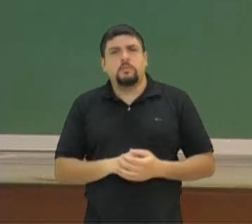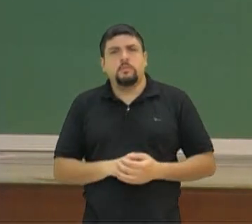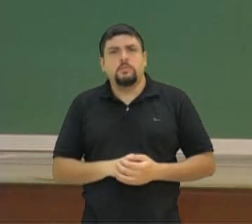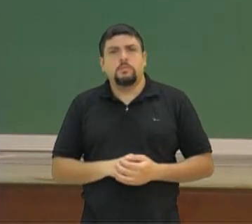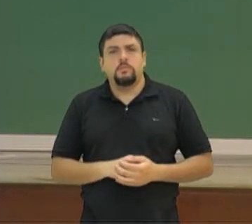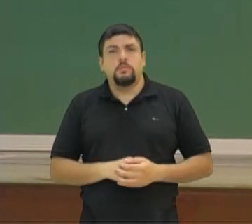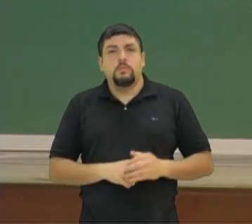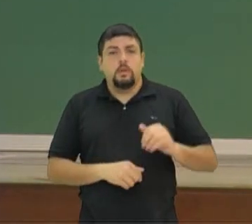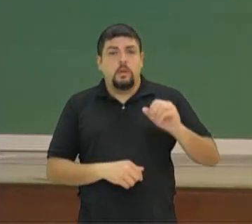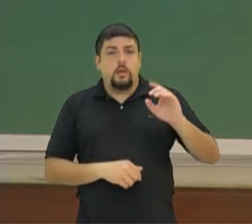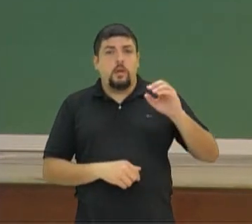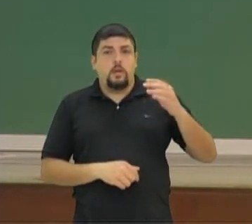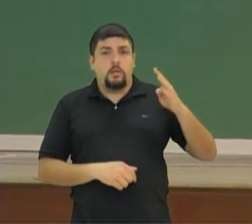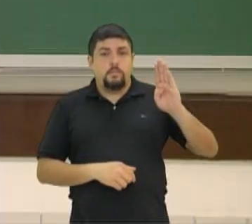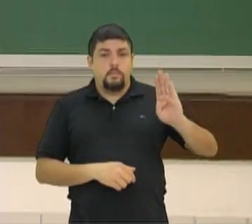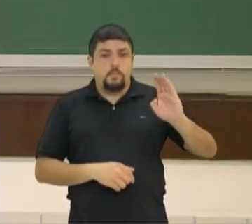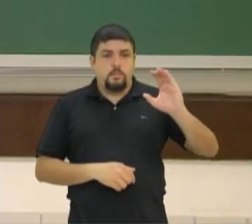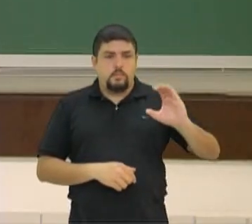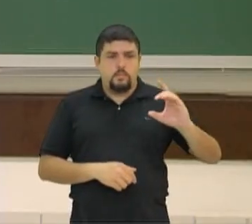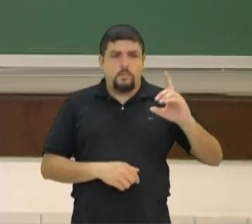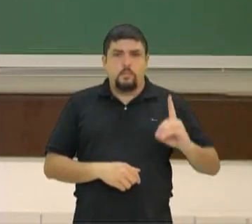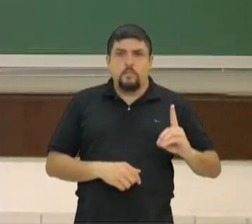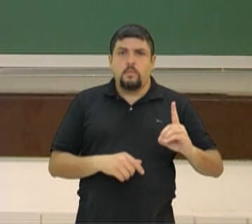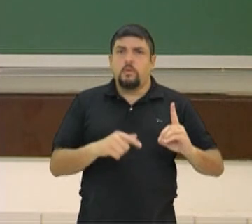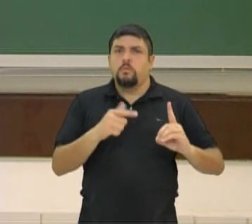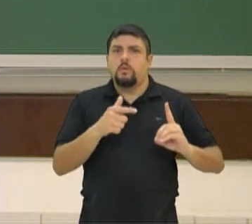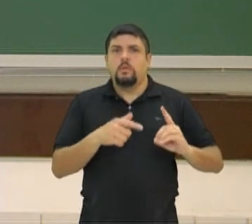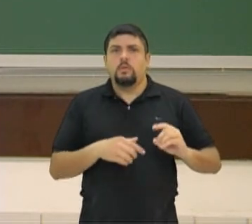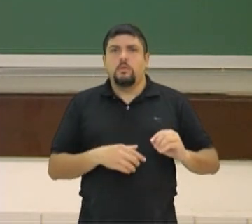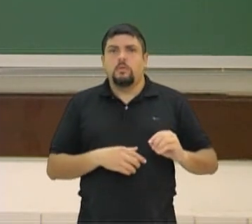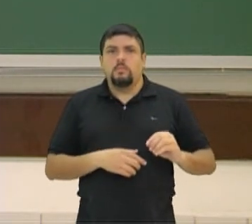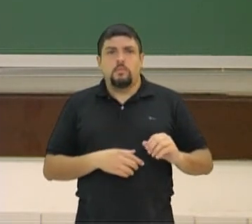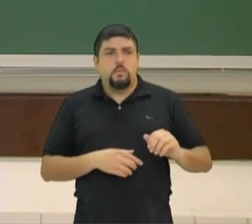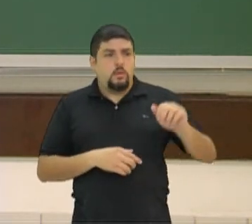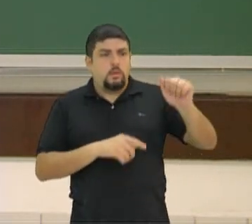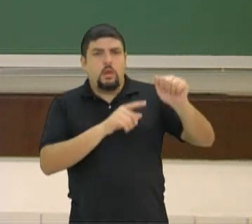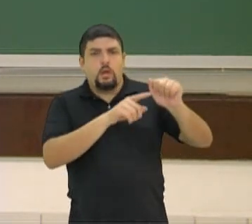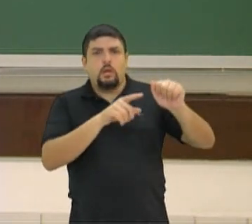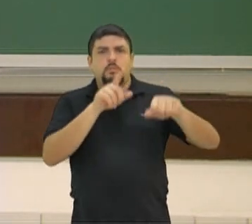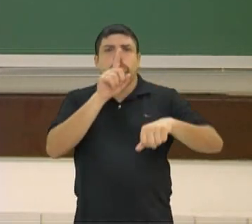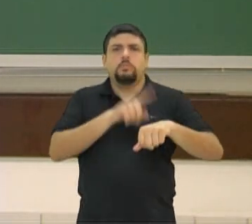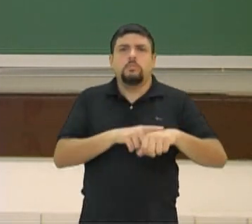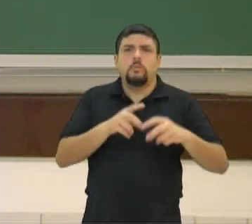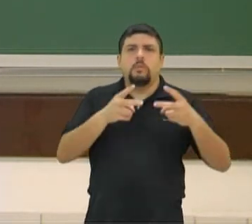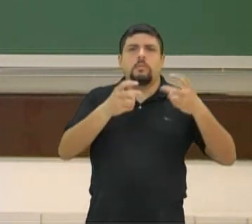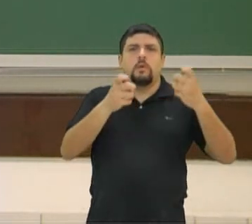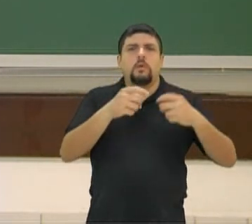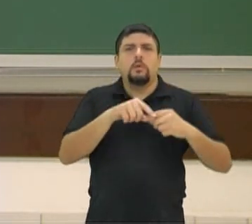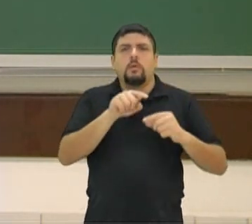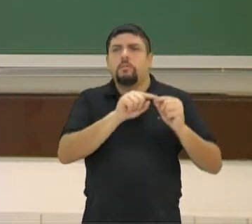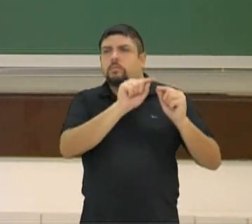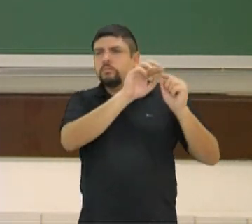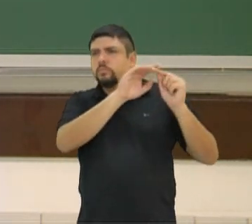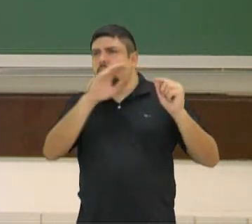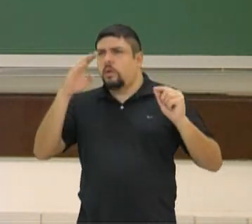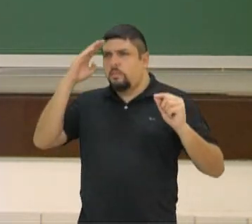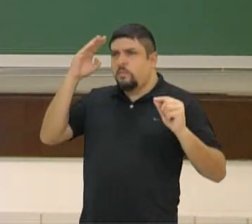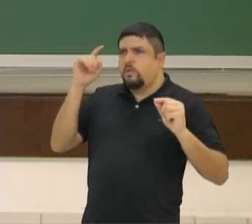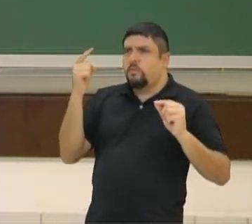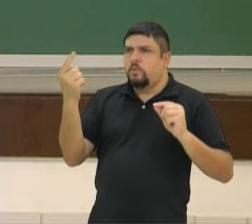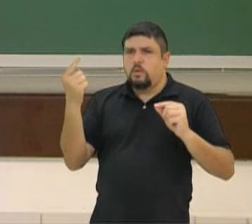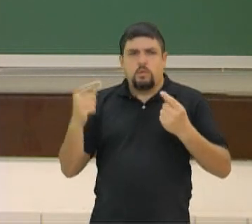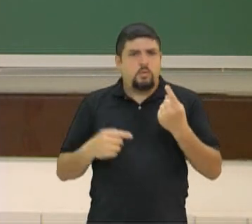a alternativa A aqui, ela poderia ser respondida sem mesmo você fazer o cálculo. Por quê? É o único que tem coeficiente dominante